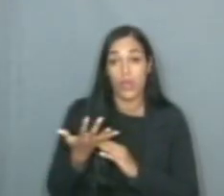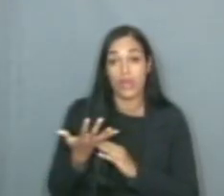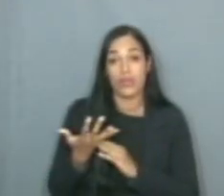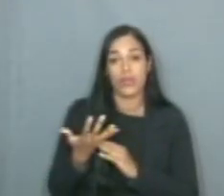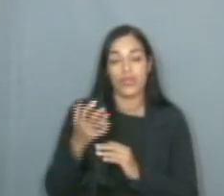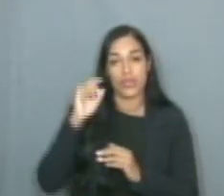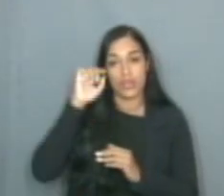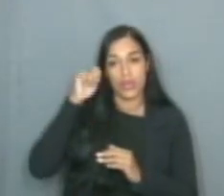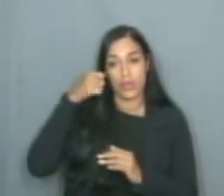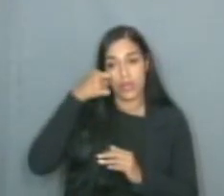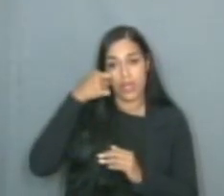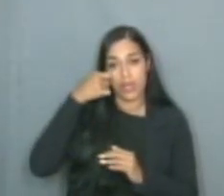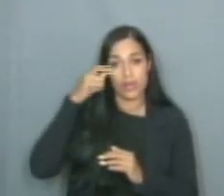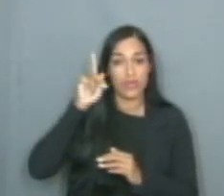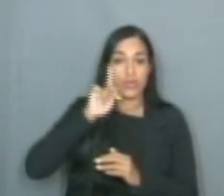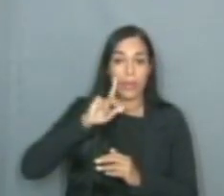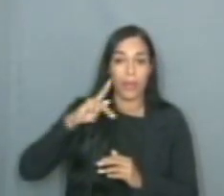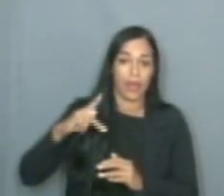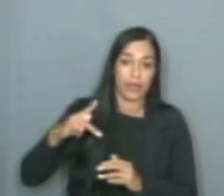são negros ou pardos?